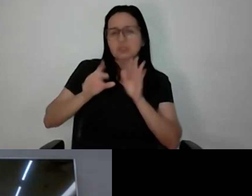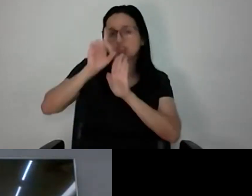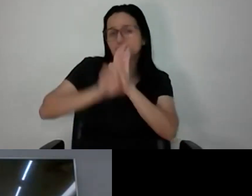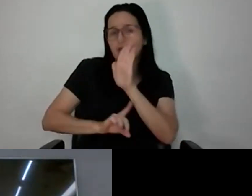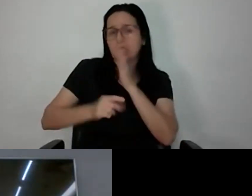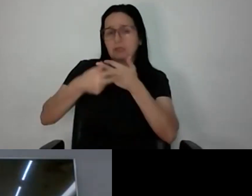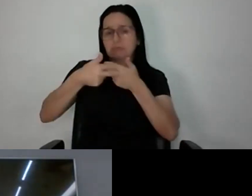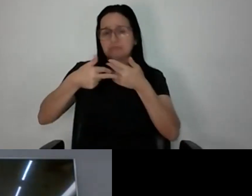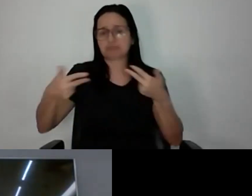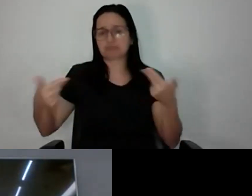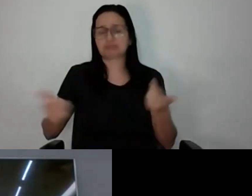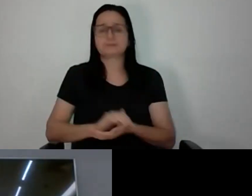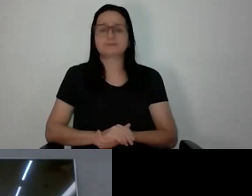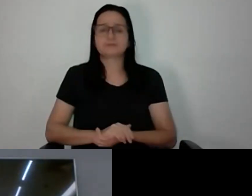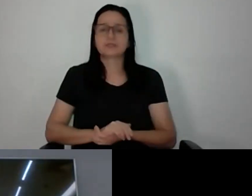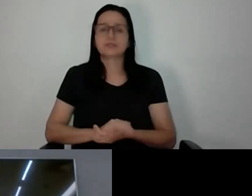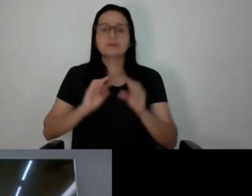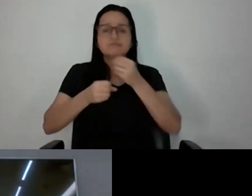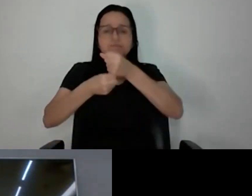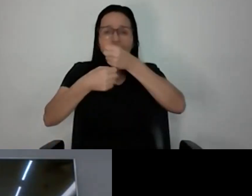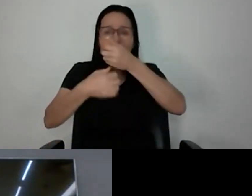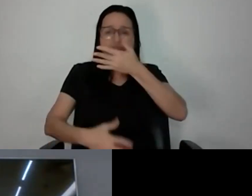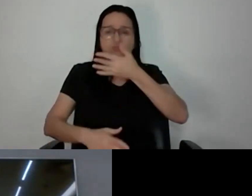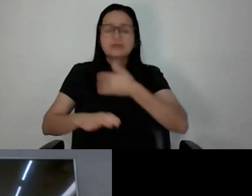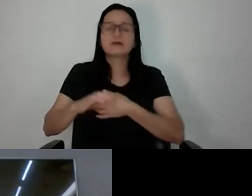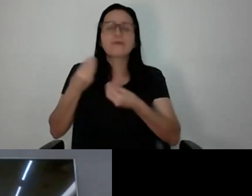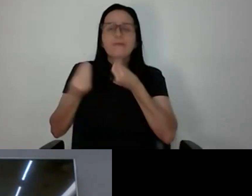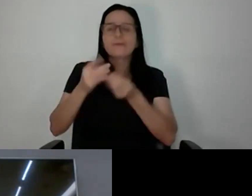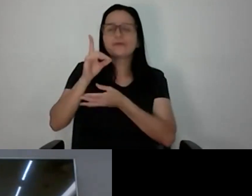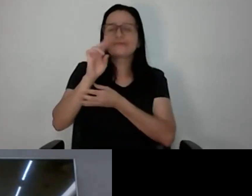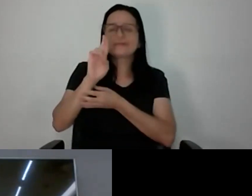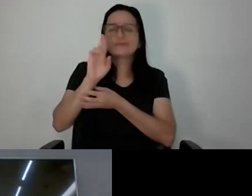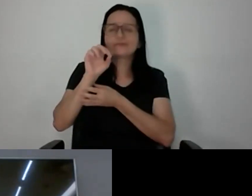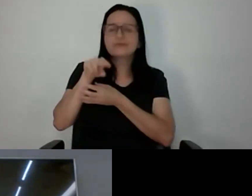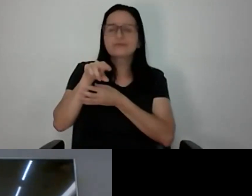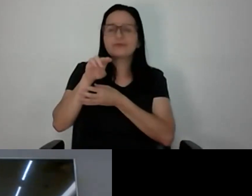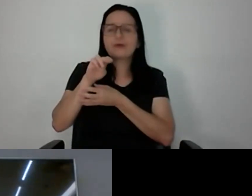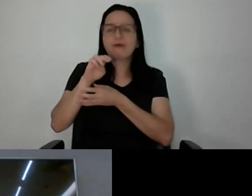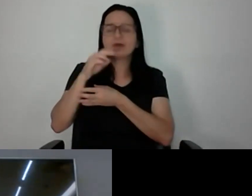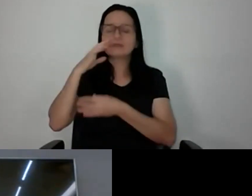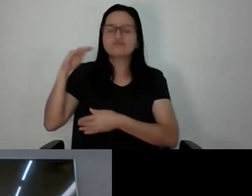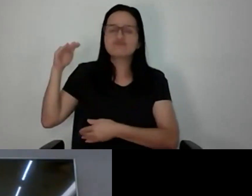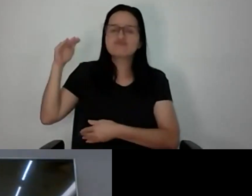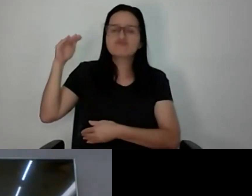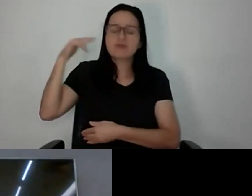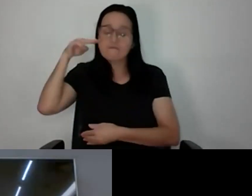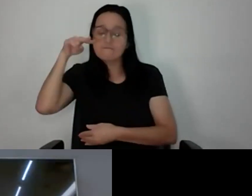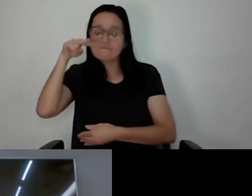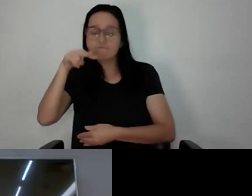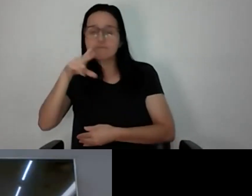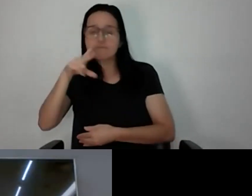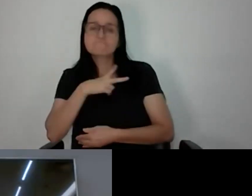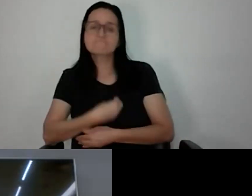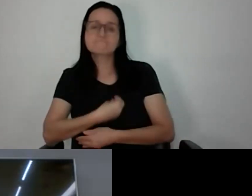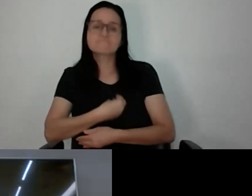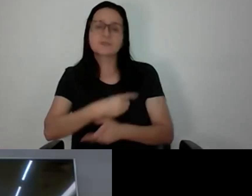Ribeiro colocou aqui no chat em relação ao uso dos drones, e se o drone violar a intimidade, né, a liberdade ao realizar fotos